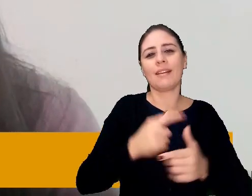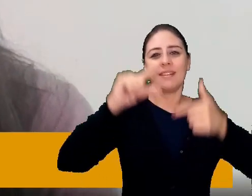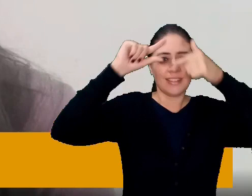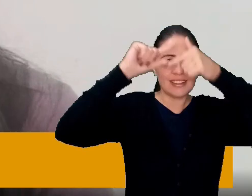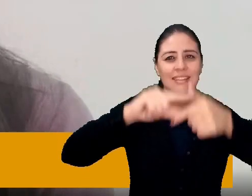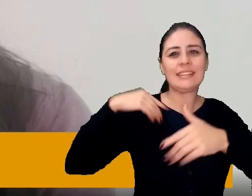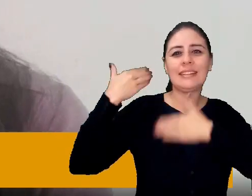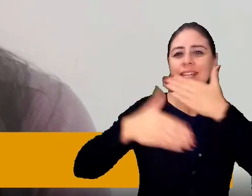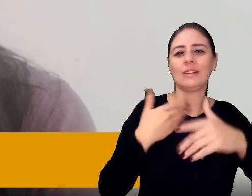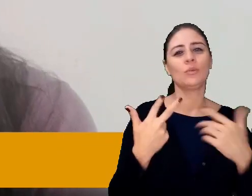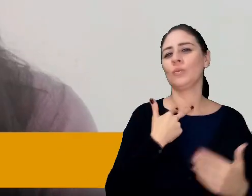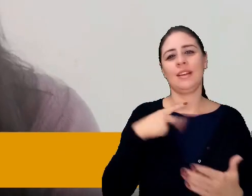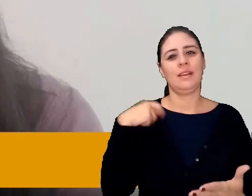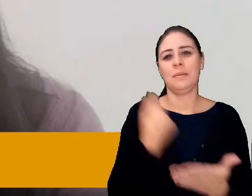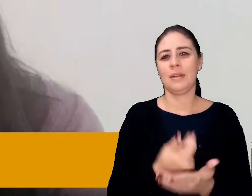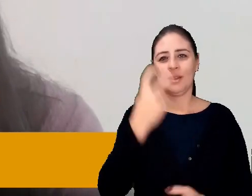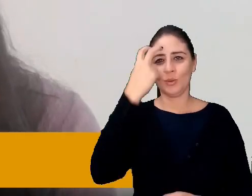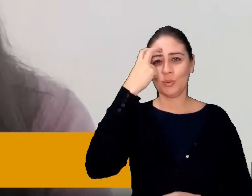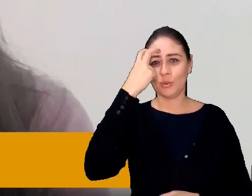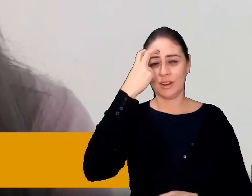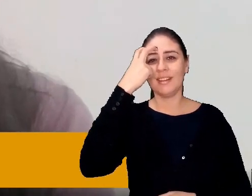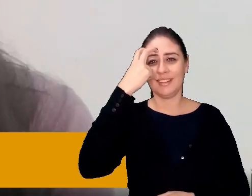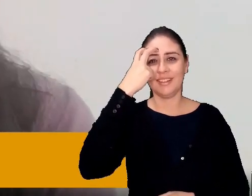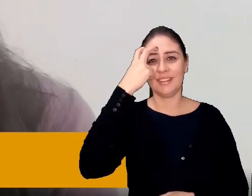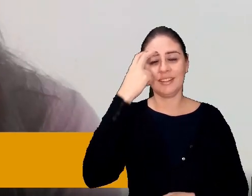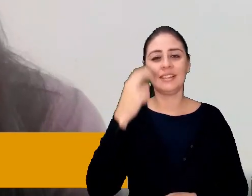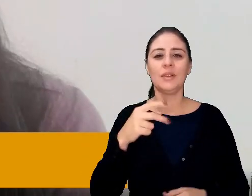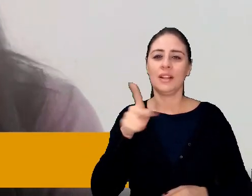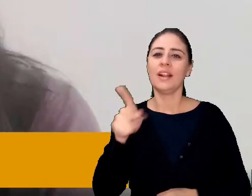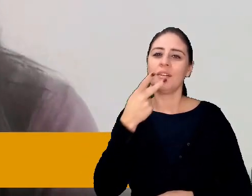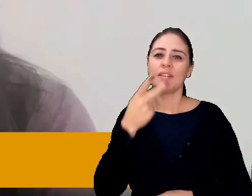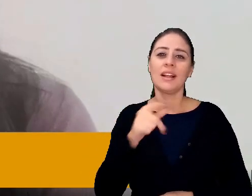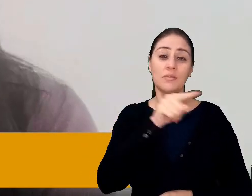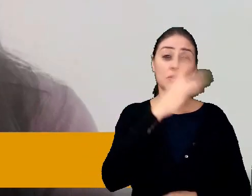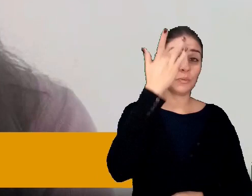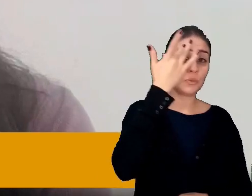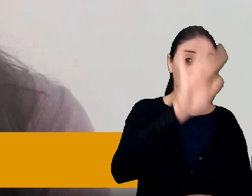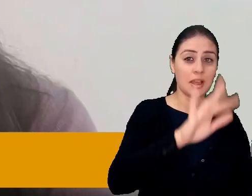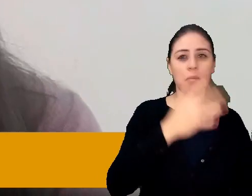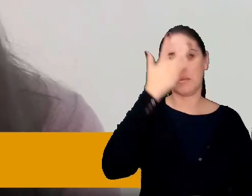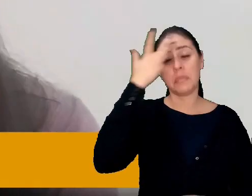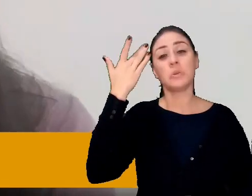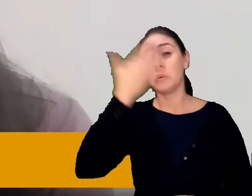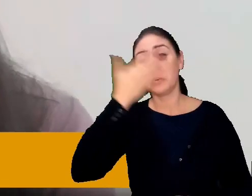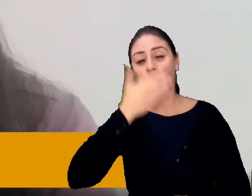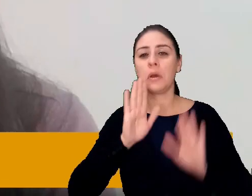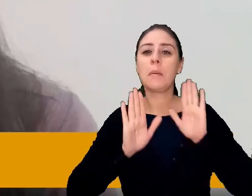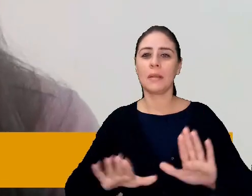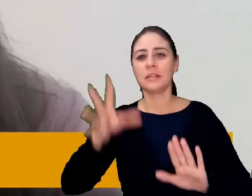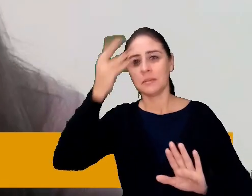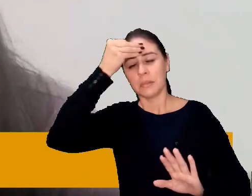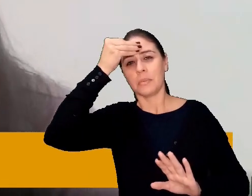minha história, né? Que ela fala assim, você não sabe e ninguém viu, mas ficou guardado na minha